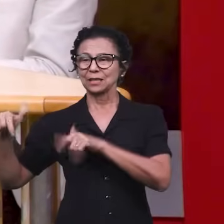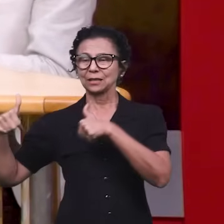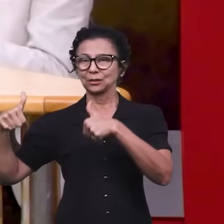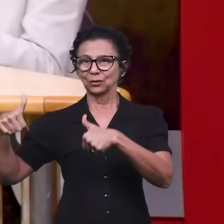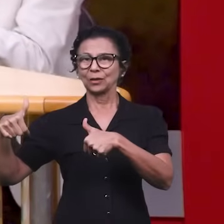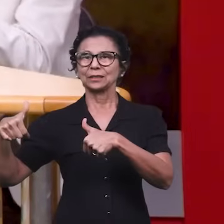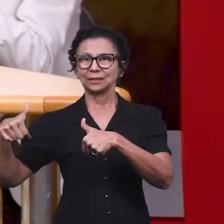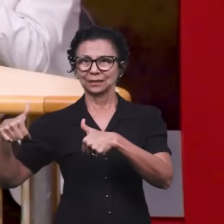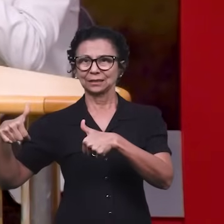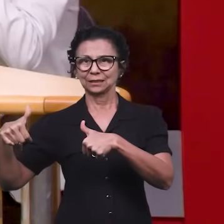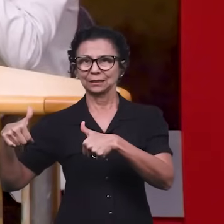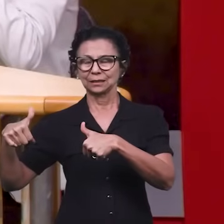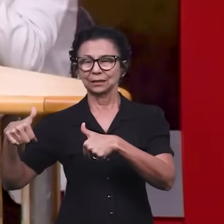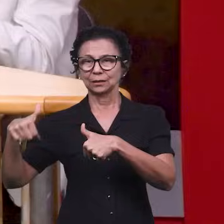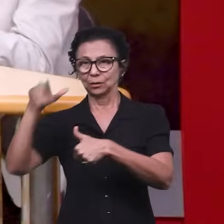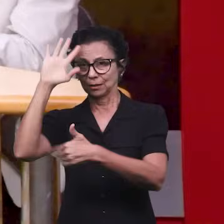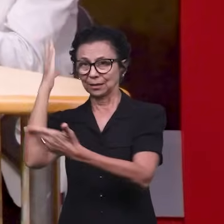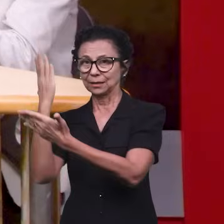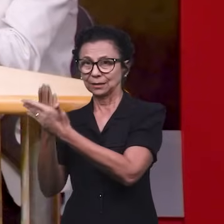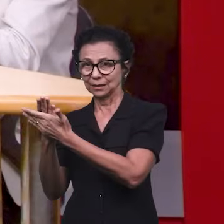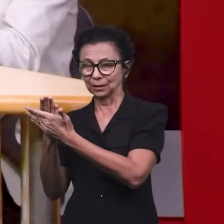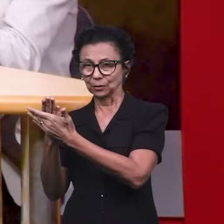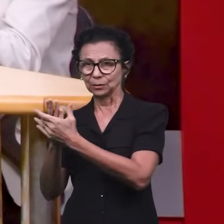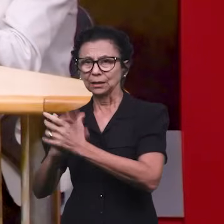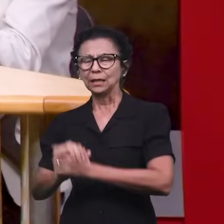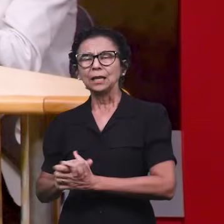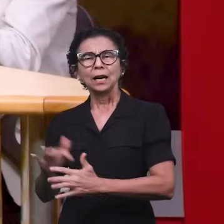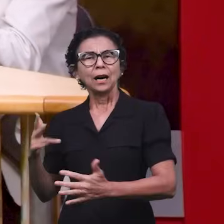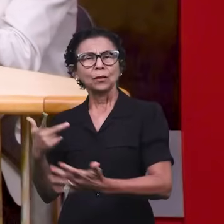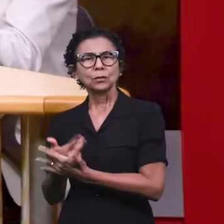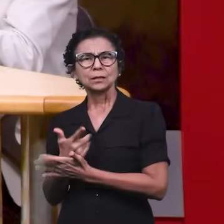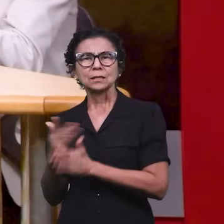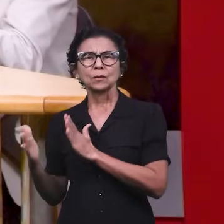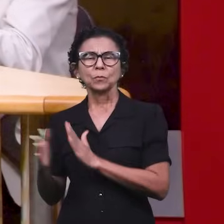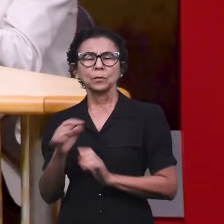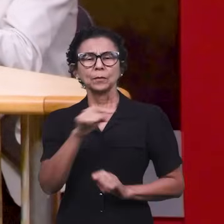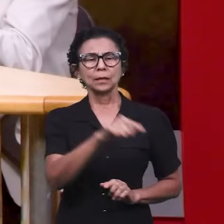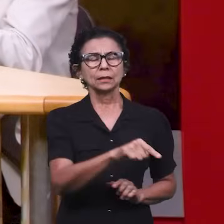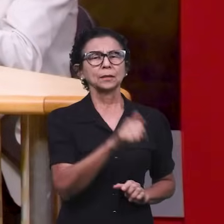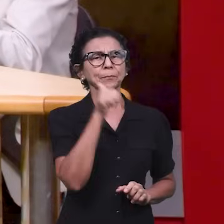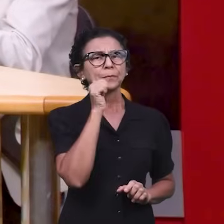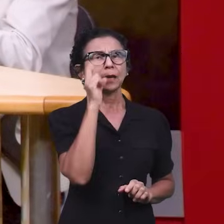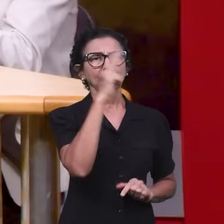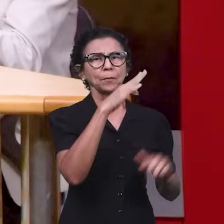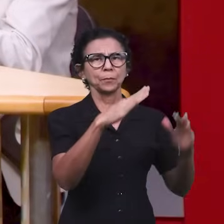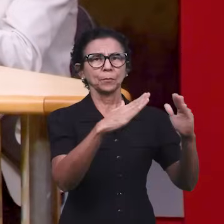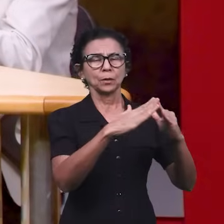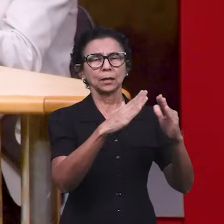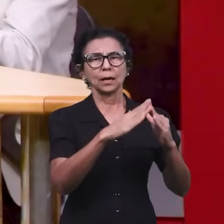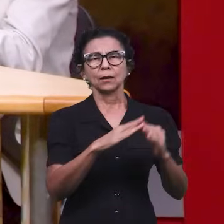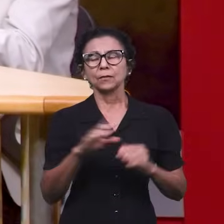momento, então, que ela foi visitada pelos mensageiros e tomou conhecimento de uma mensagem.